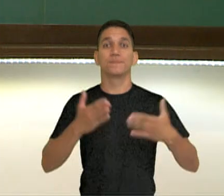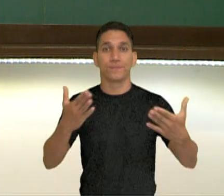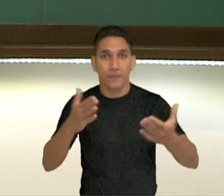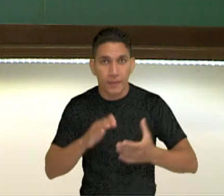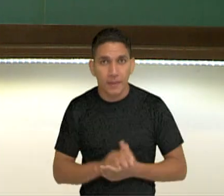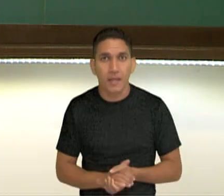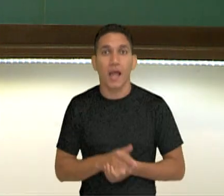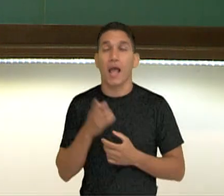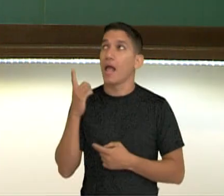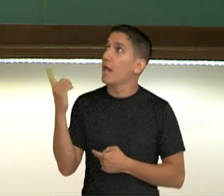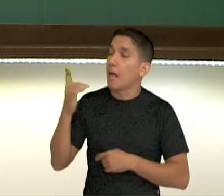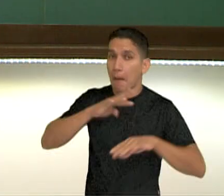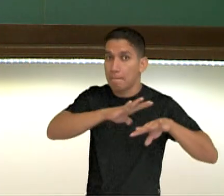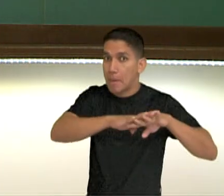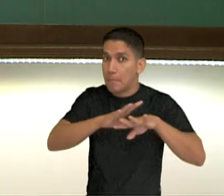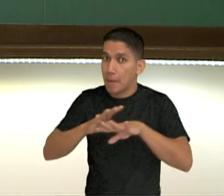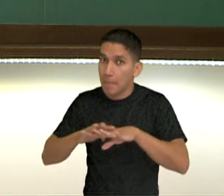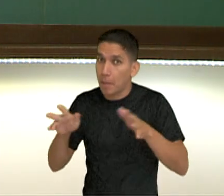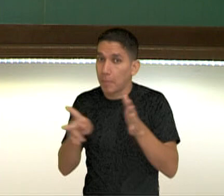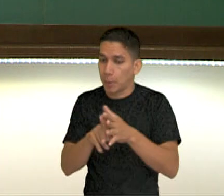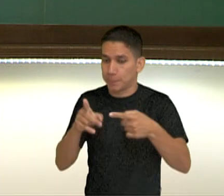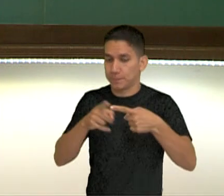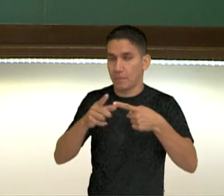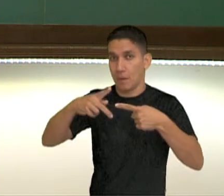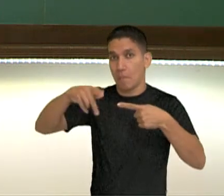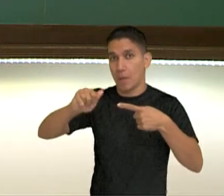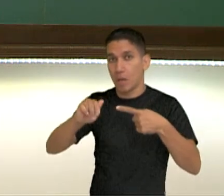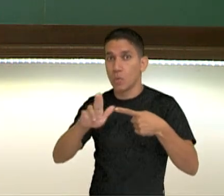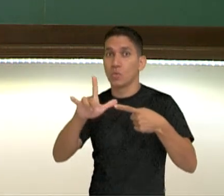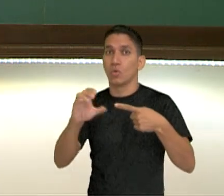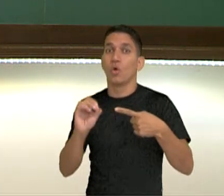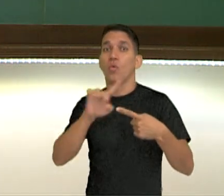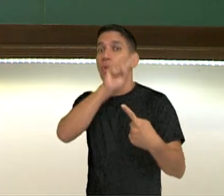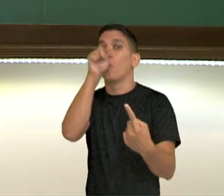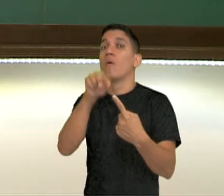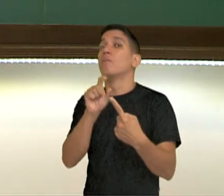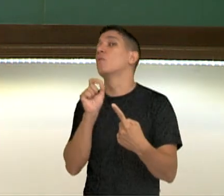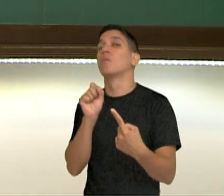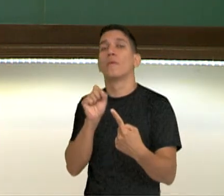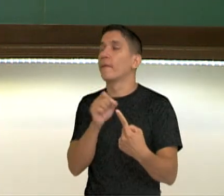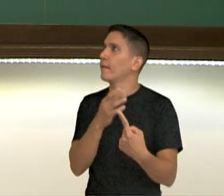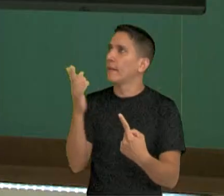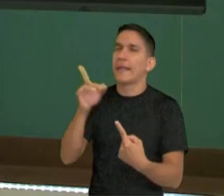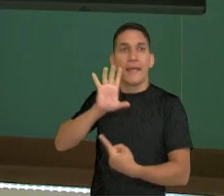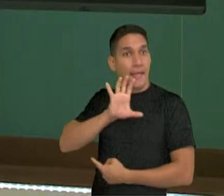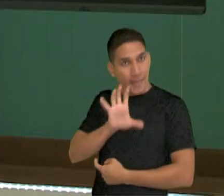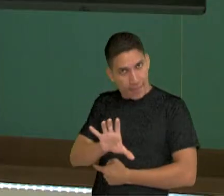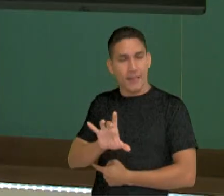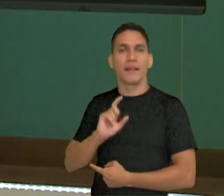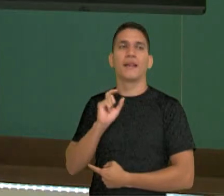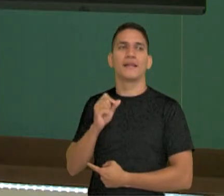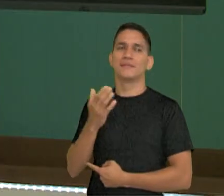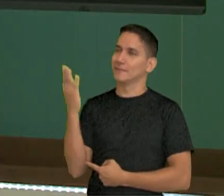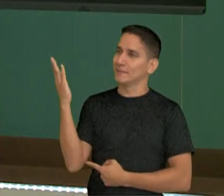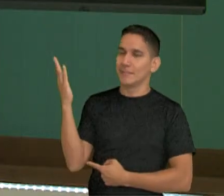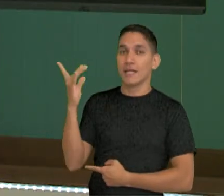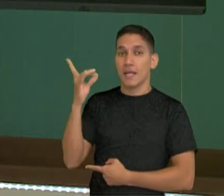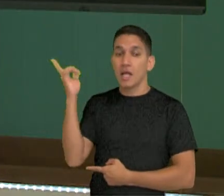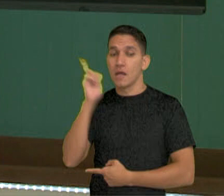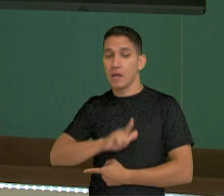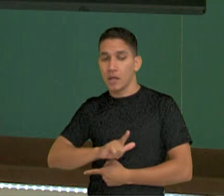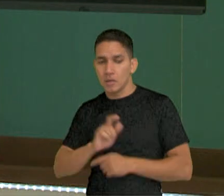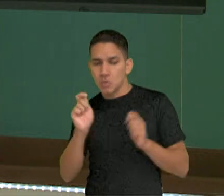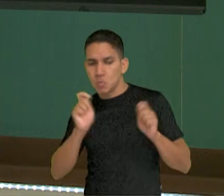Então, pessoal, nesse cálculo vocês fizeram do Paulo, por quê? Qual vai ser o nosso grande objetivo? Exatamente a gente poder